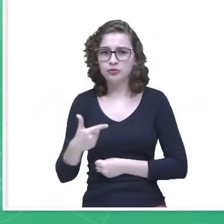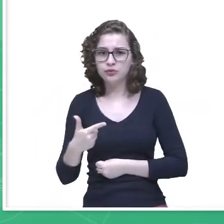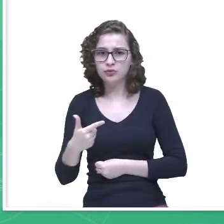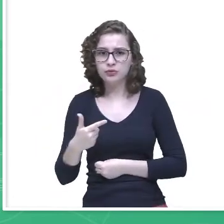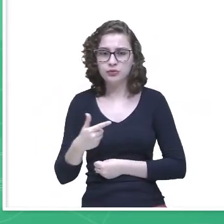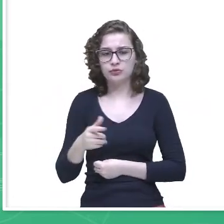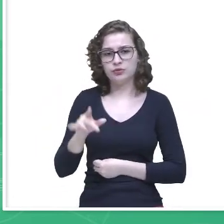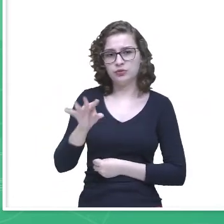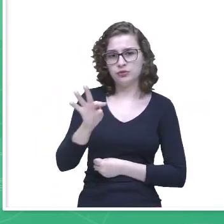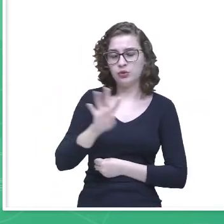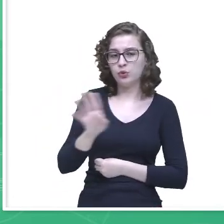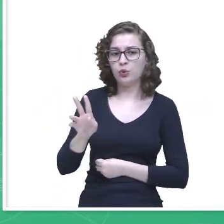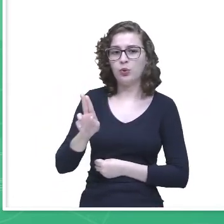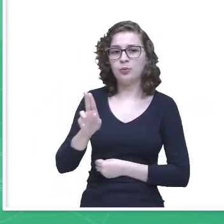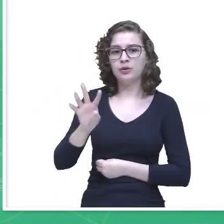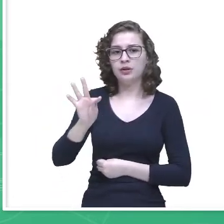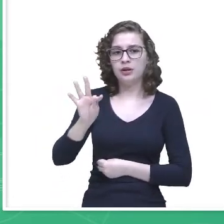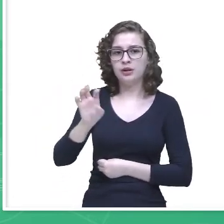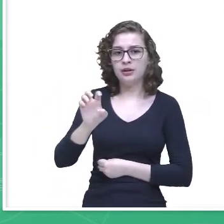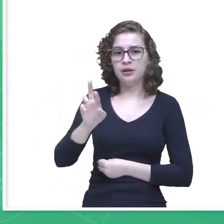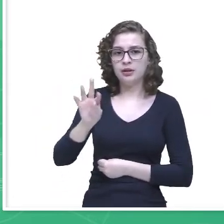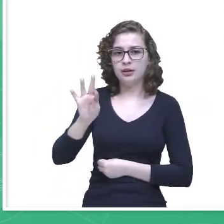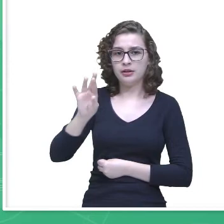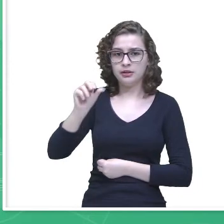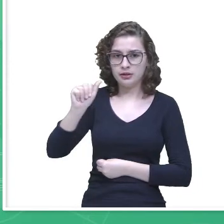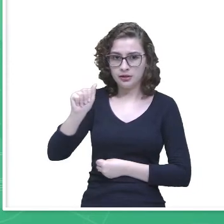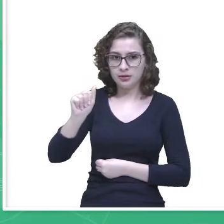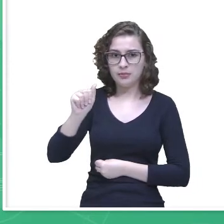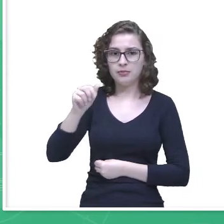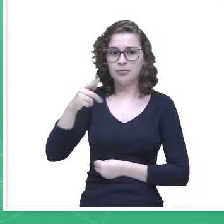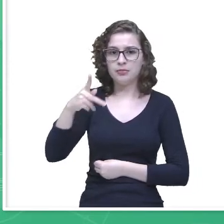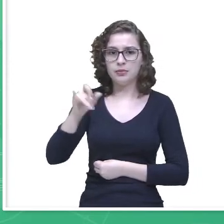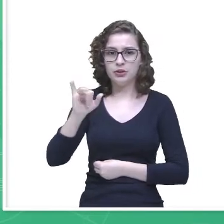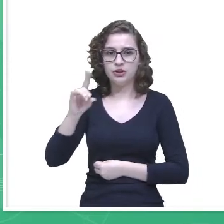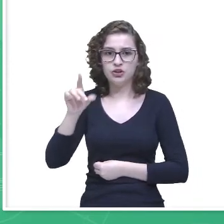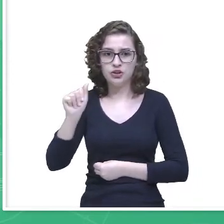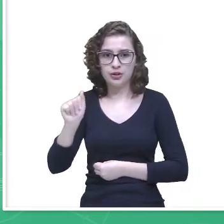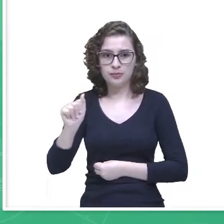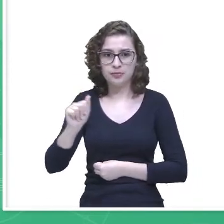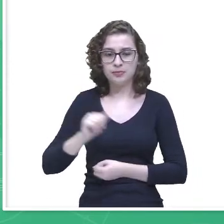tetraploidia. A maior parte se acontecer isso,